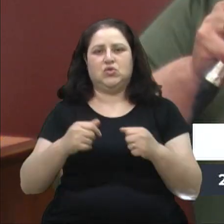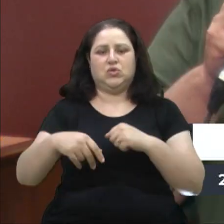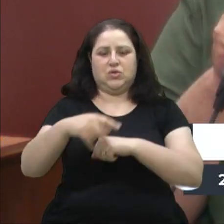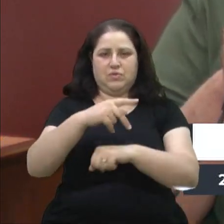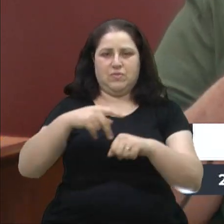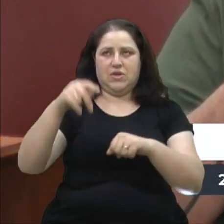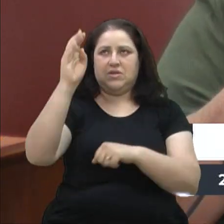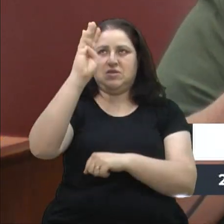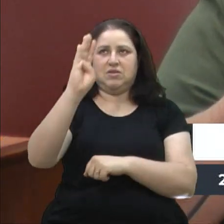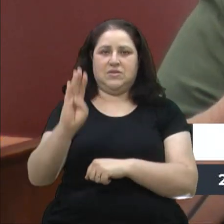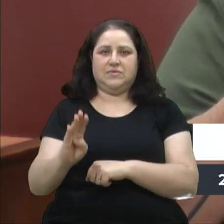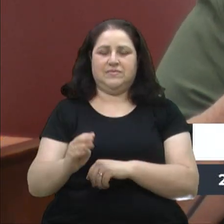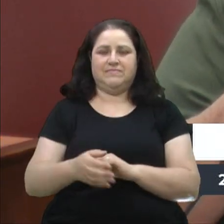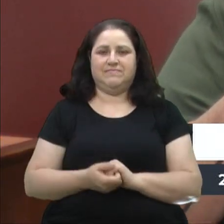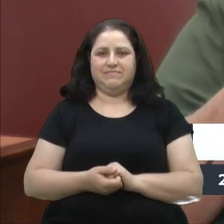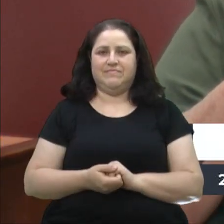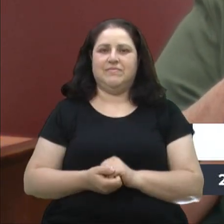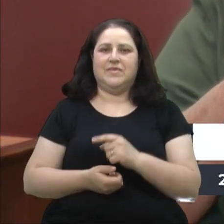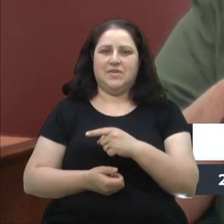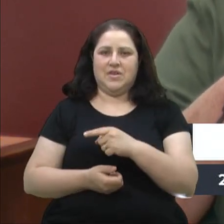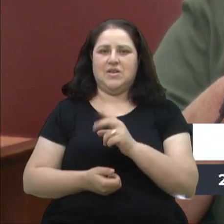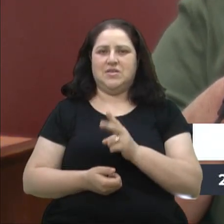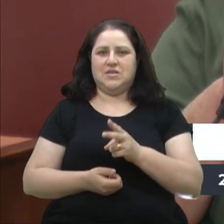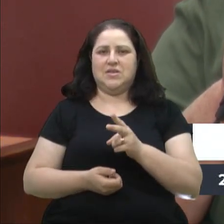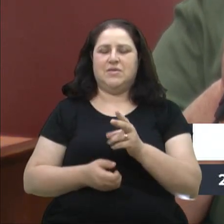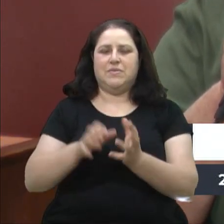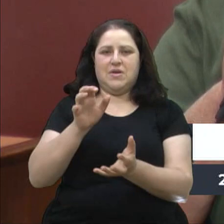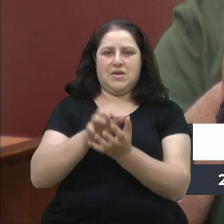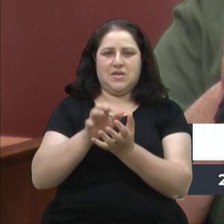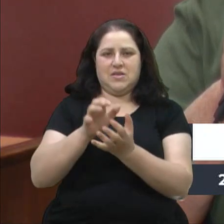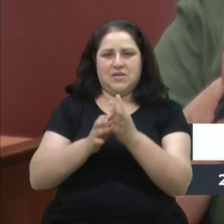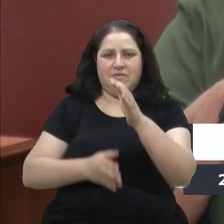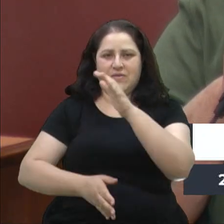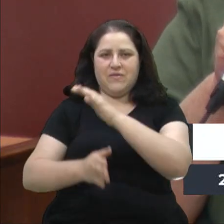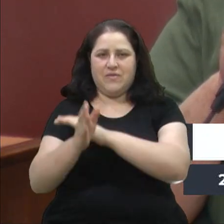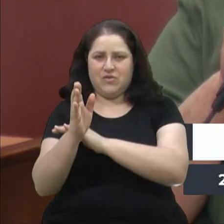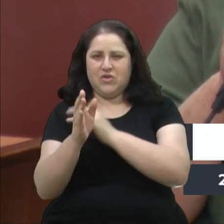né? Aquilino viajava muito para o Recife, que eu lembro, né, Aquilino?